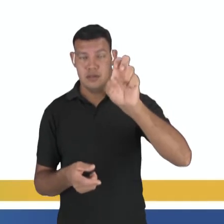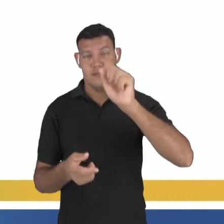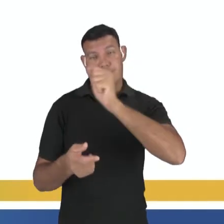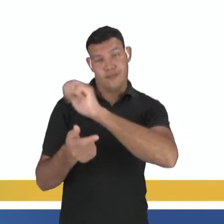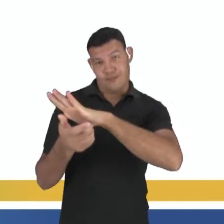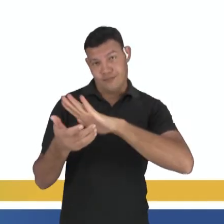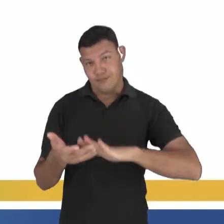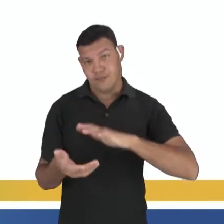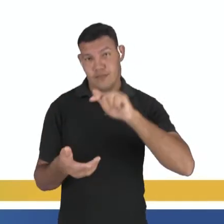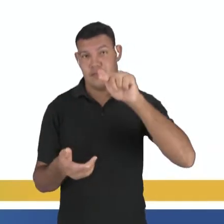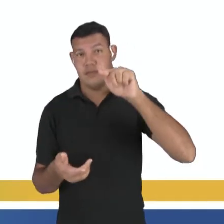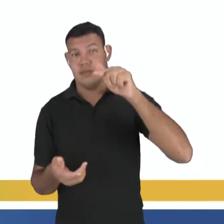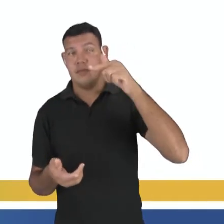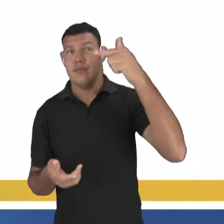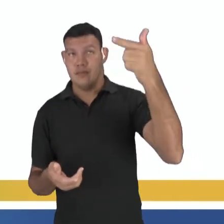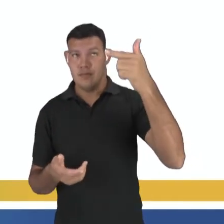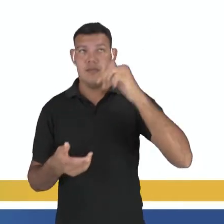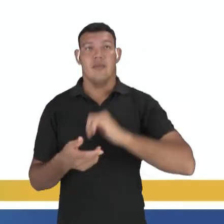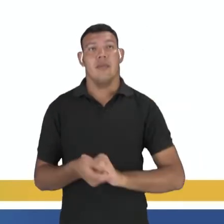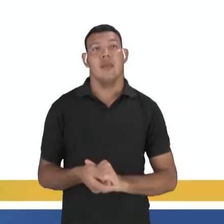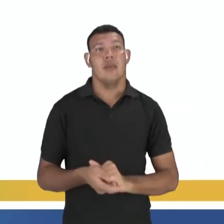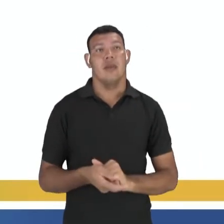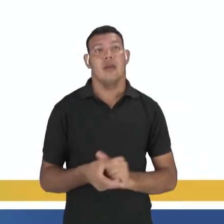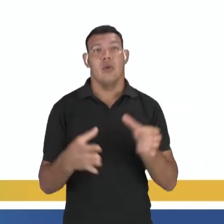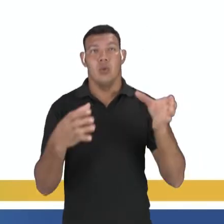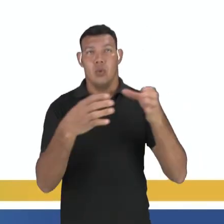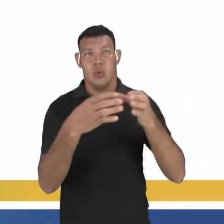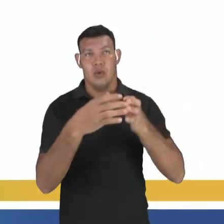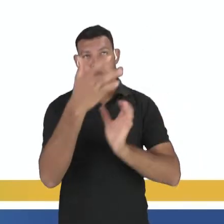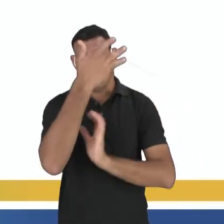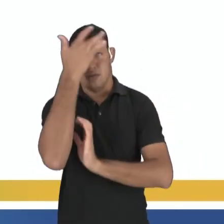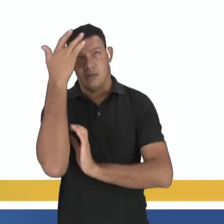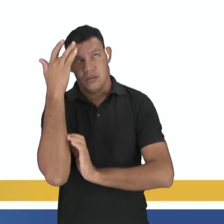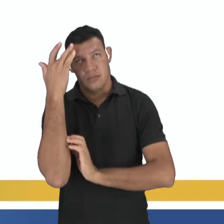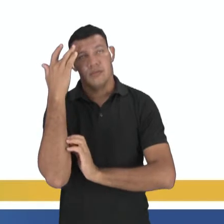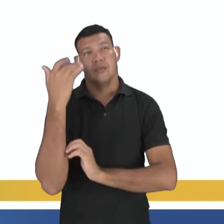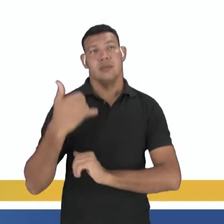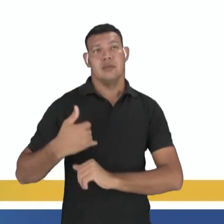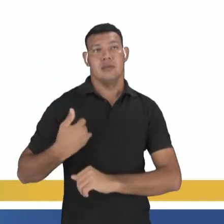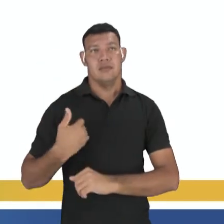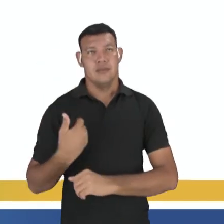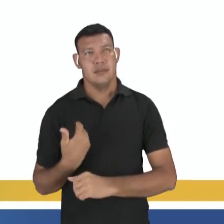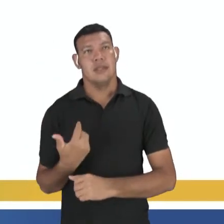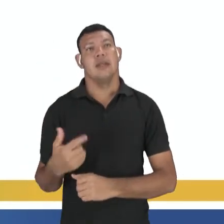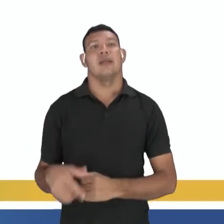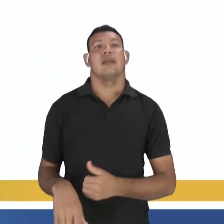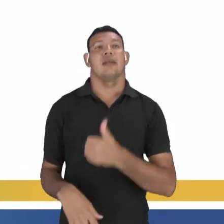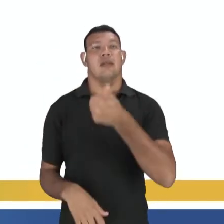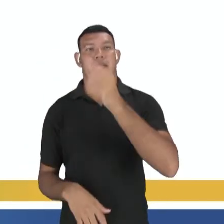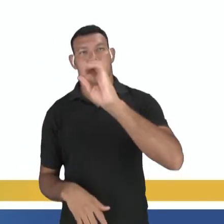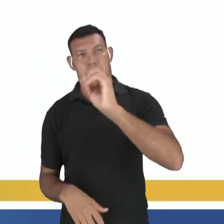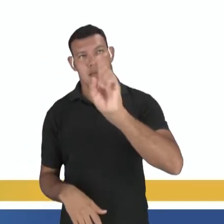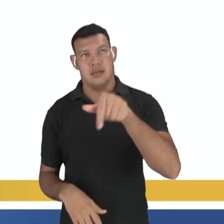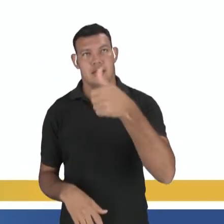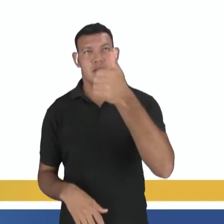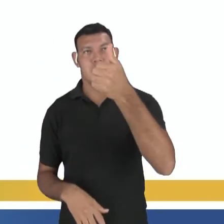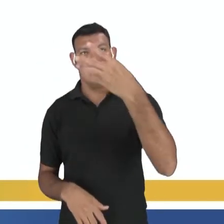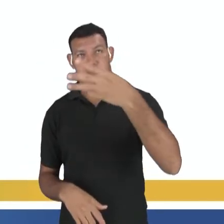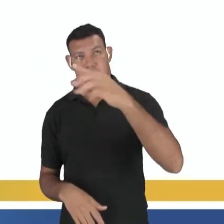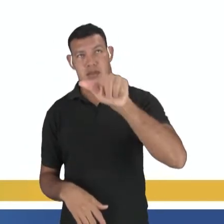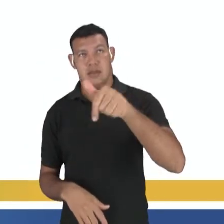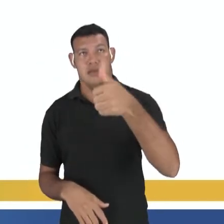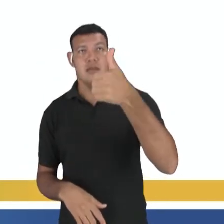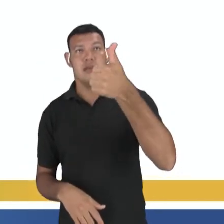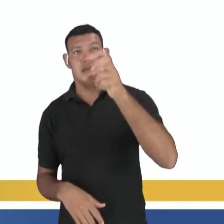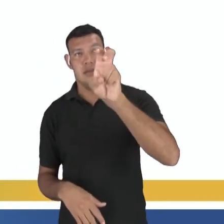Exercício 2. Um grupo de pessoas apresenta as idades de 10, 13, 15 e 17 anos. Qual